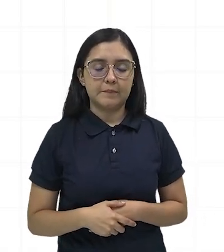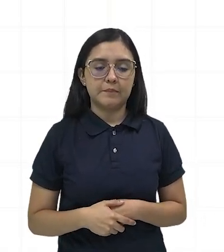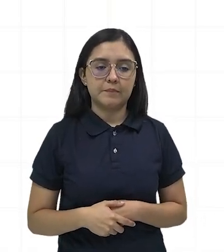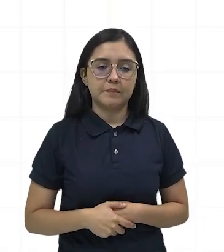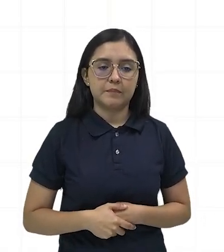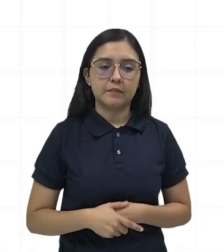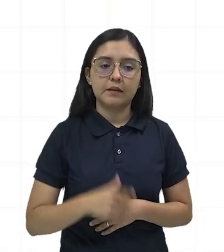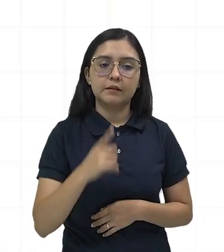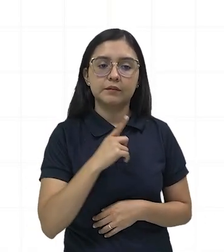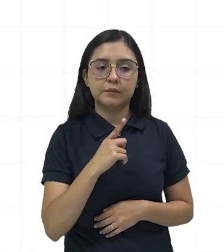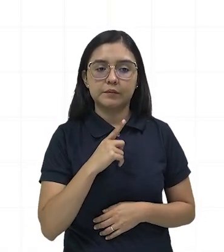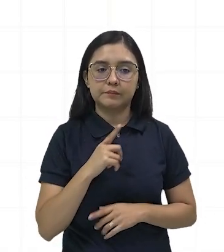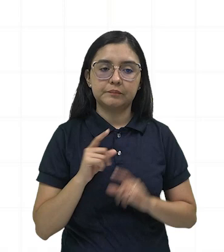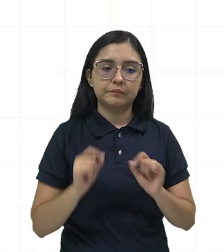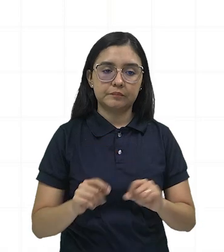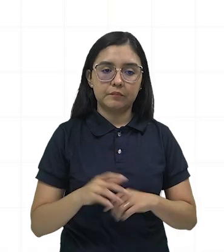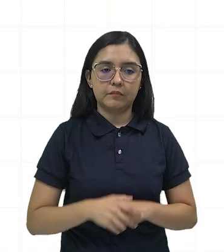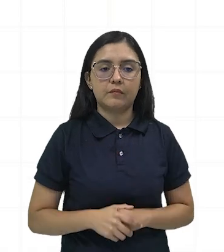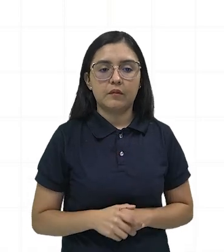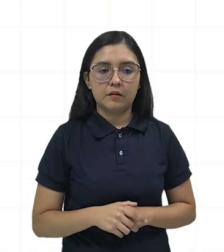Ele tem aqui,